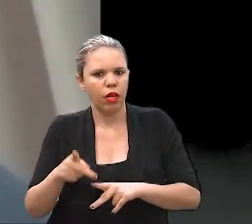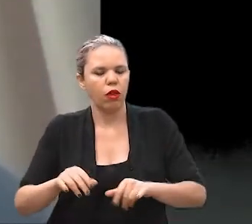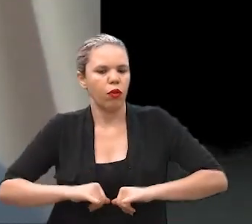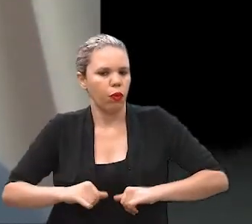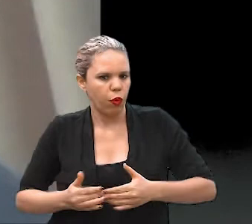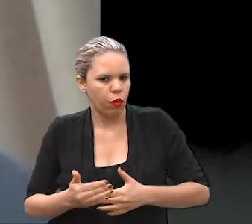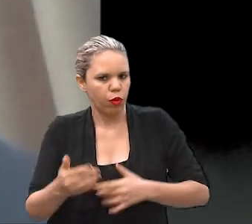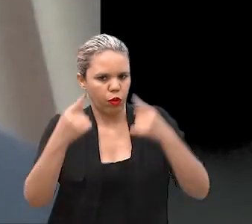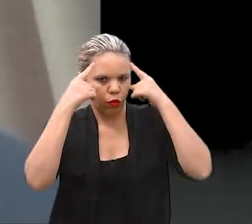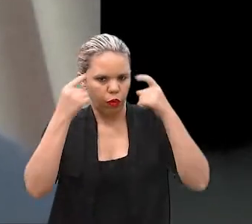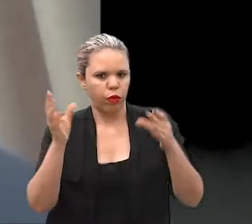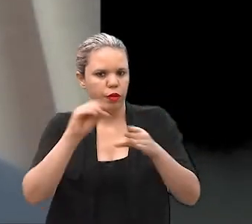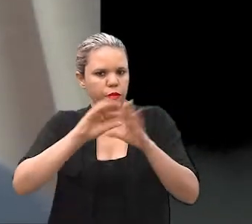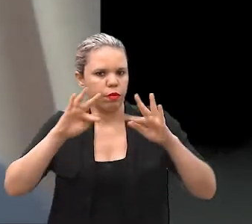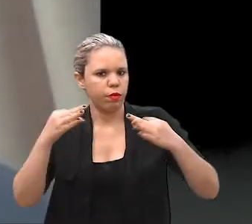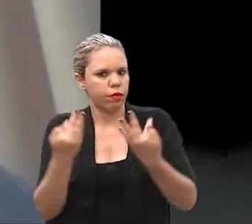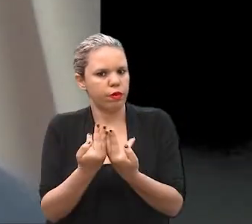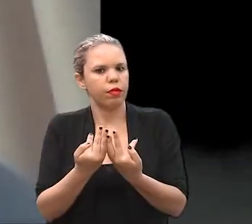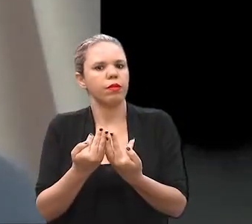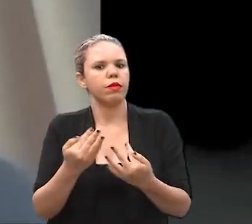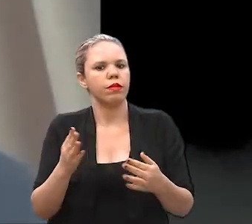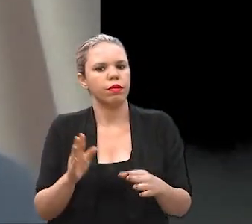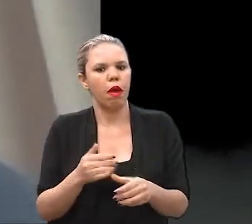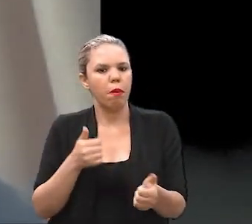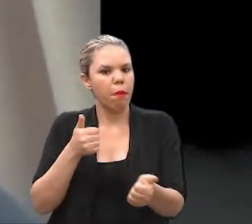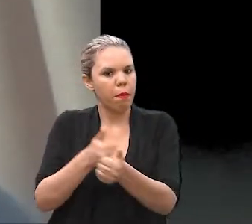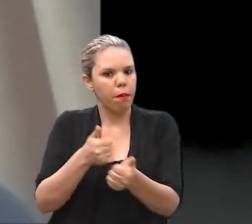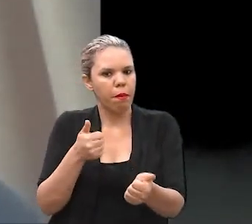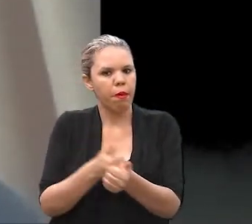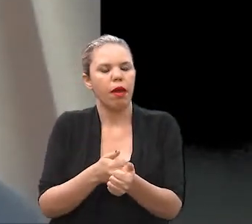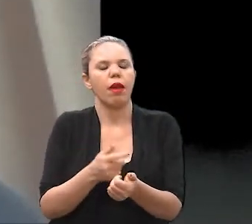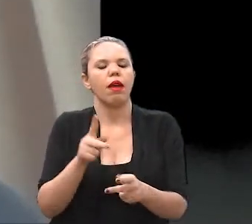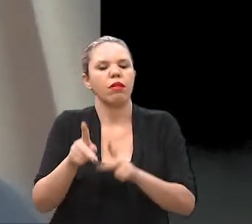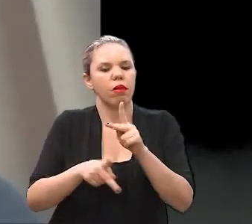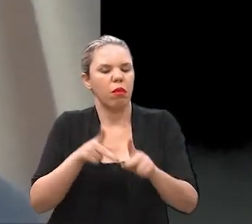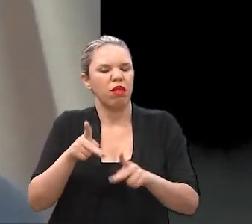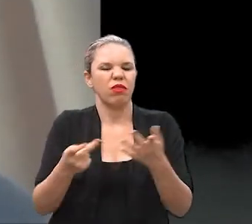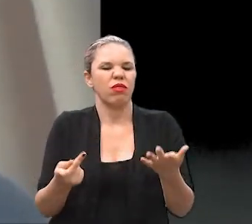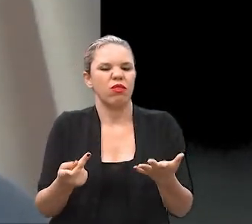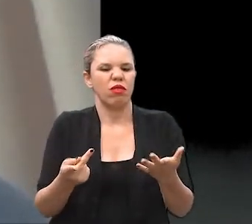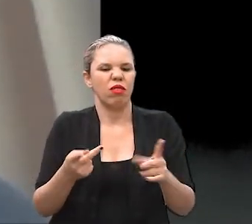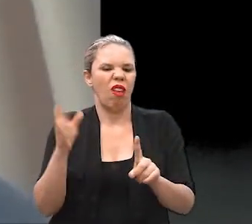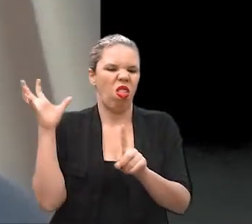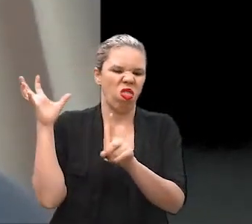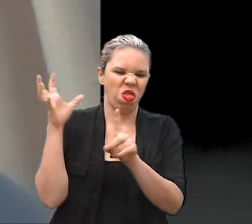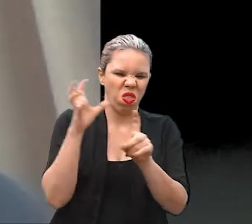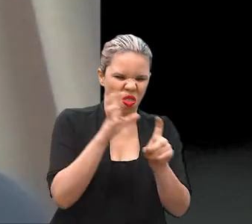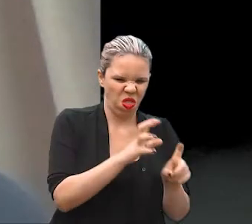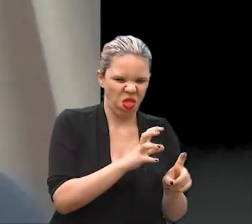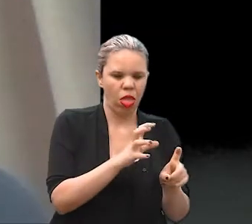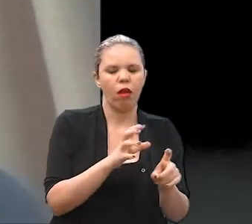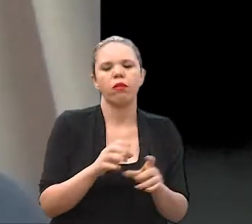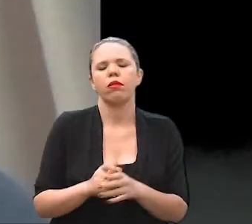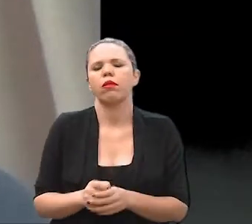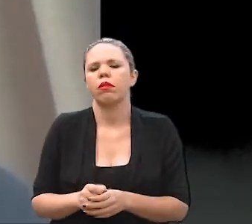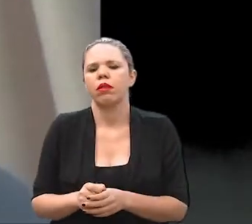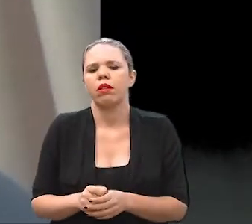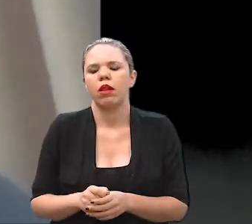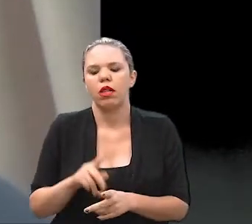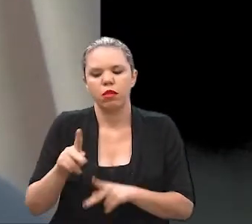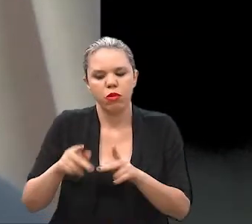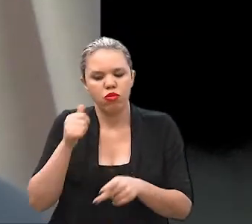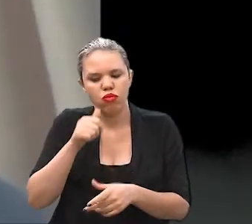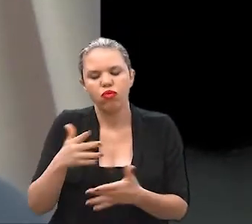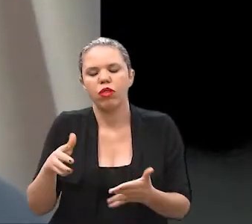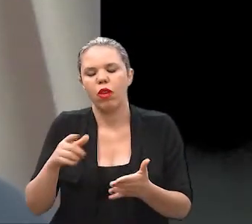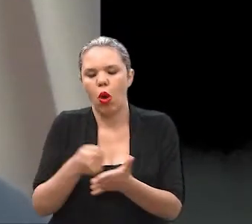sofrendo violência doméstica, ela tem que ficar perto do seu agressor, tendo em vista que uma grande parcela